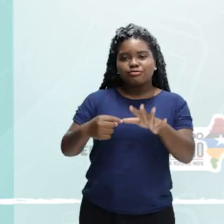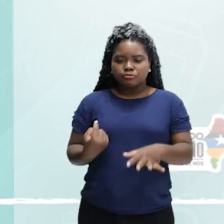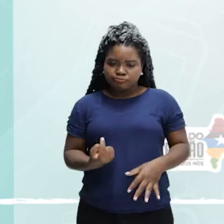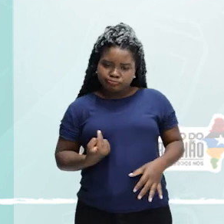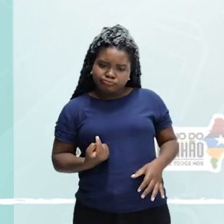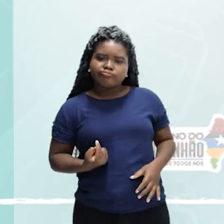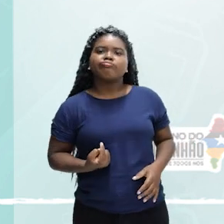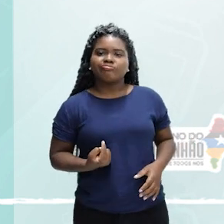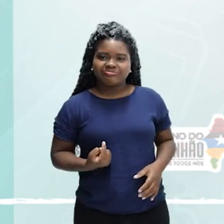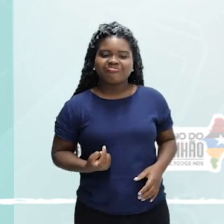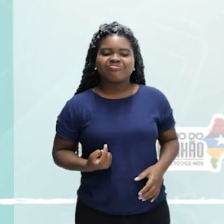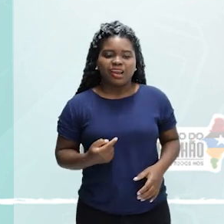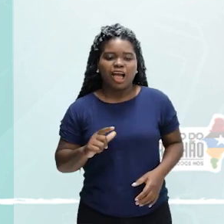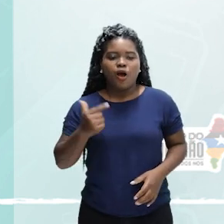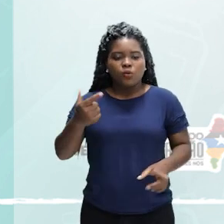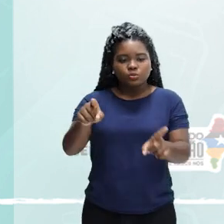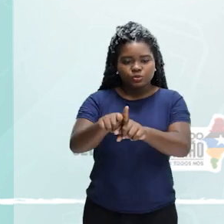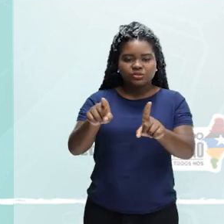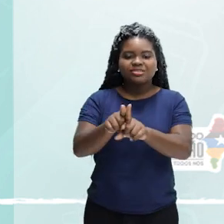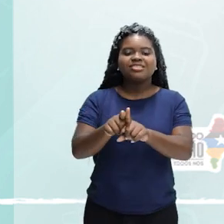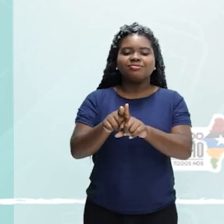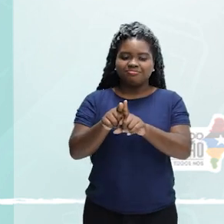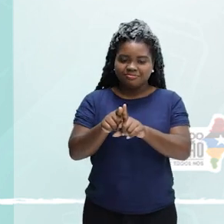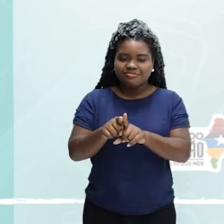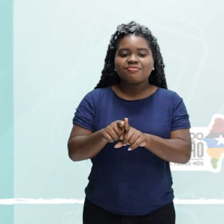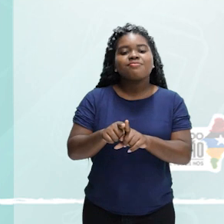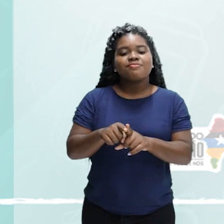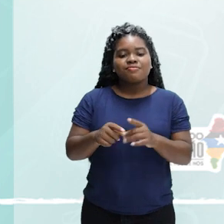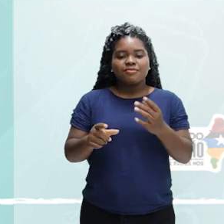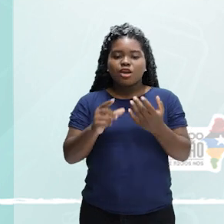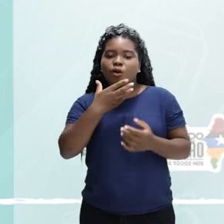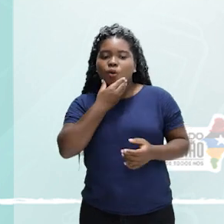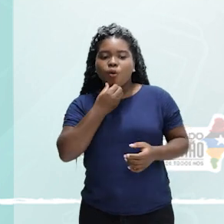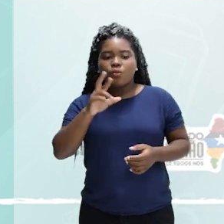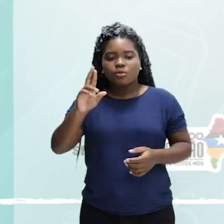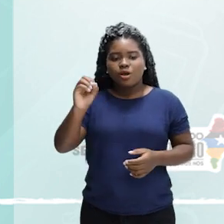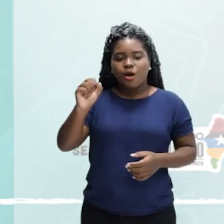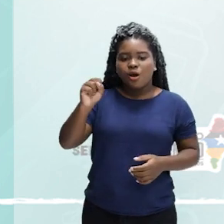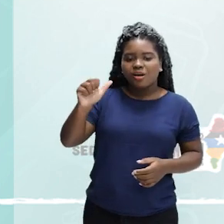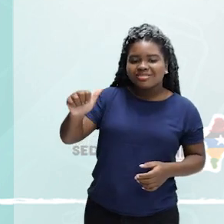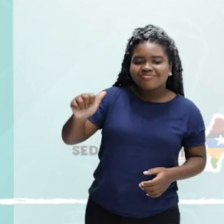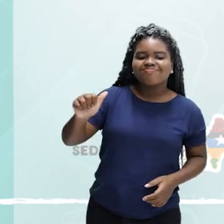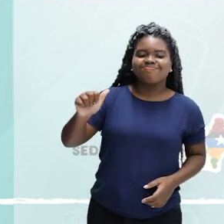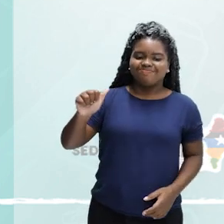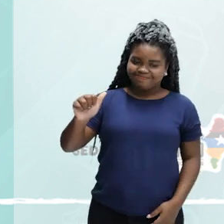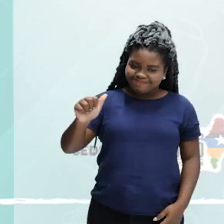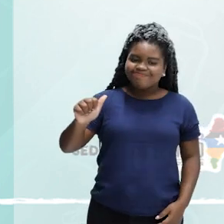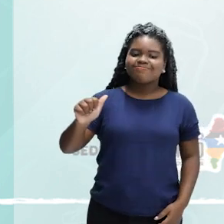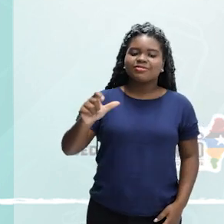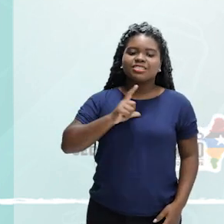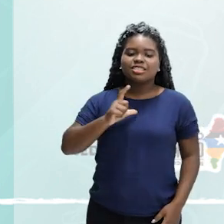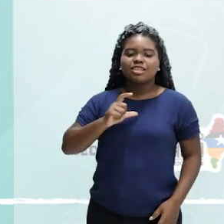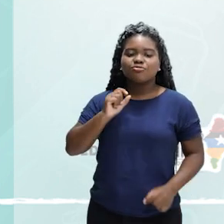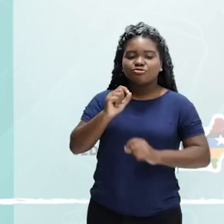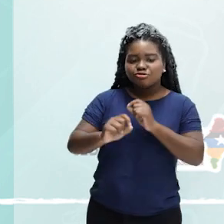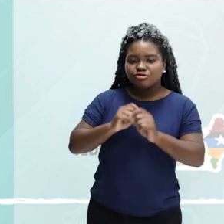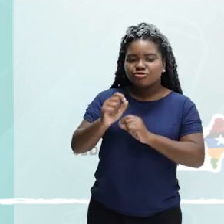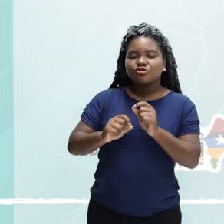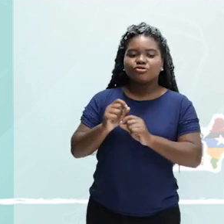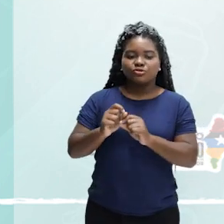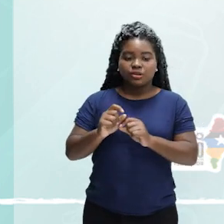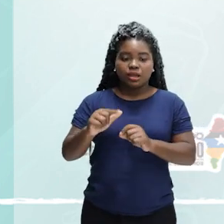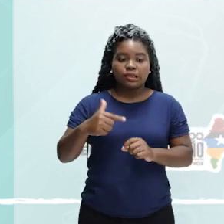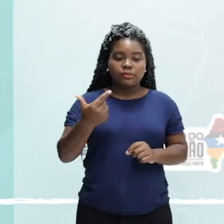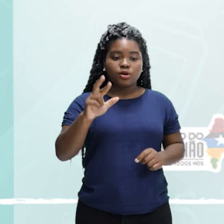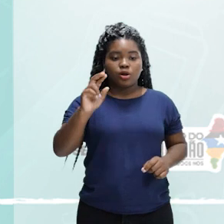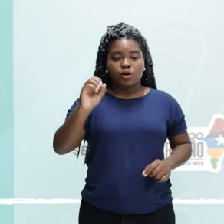princípio do dano. Rosa Luxemburgo, quinto tópico, o protagonismo do trabalhador na democracia. Depois Robert